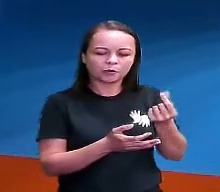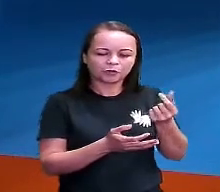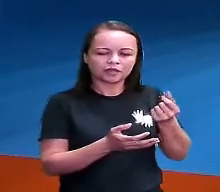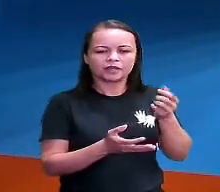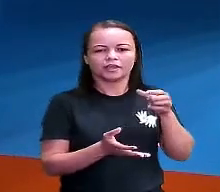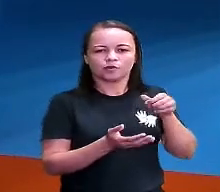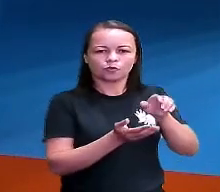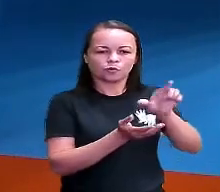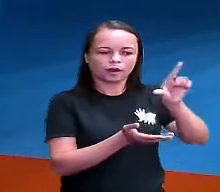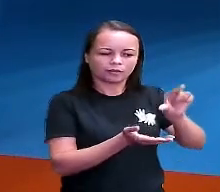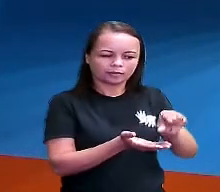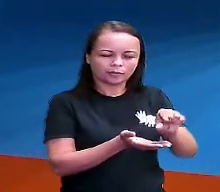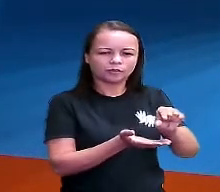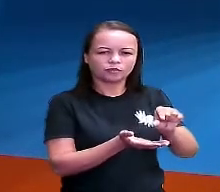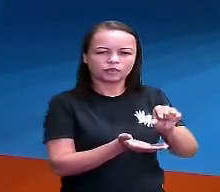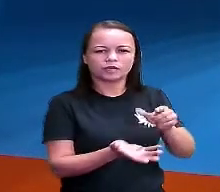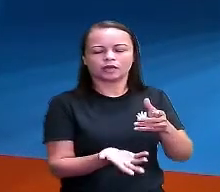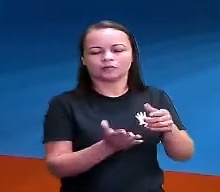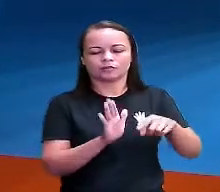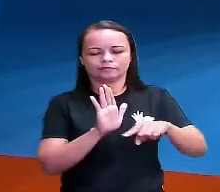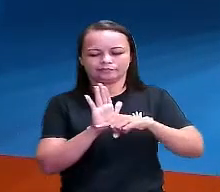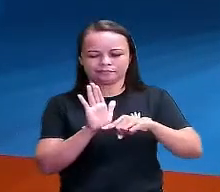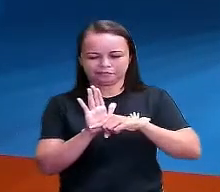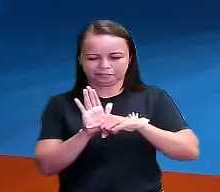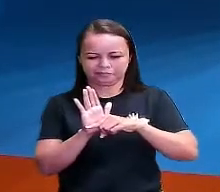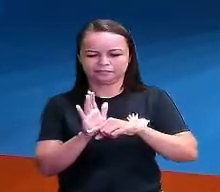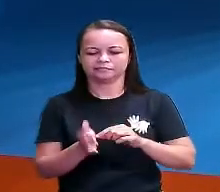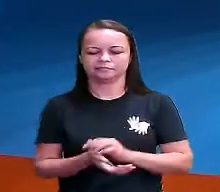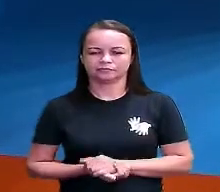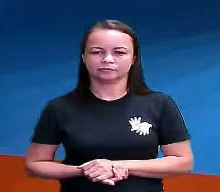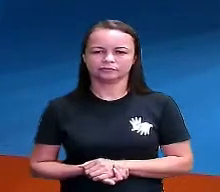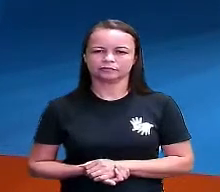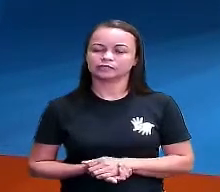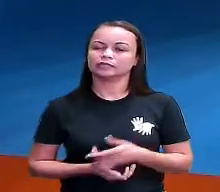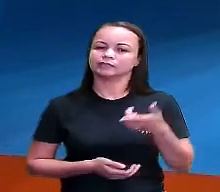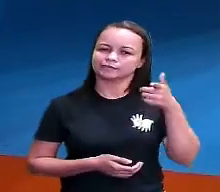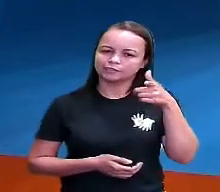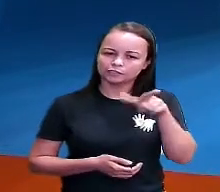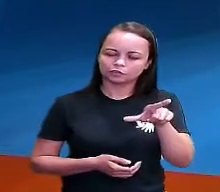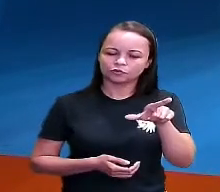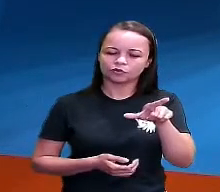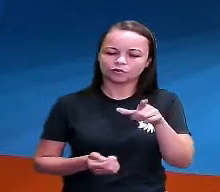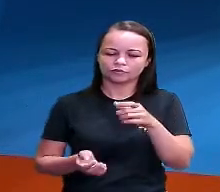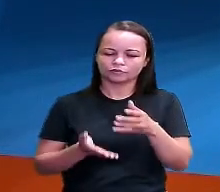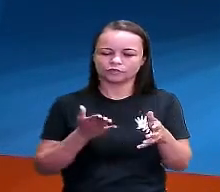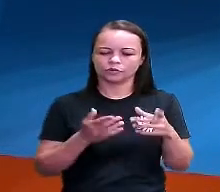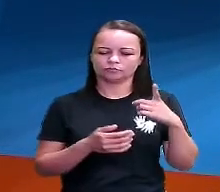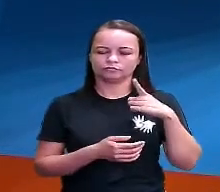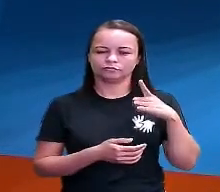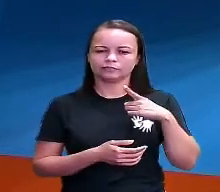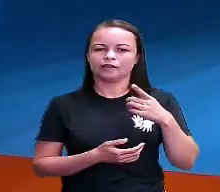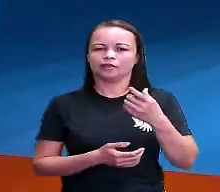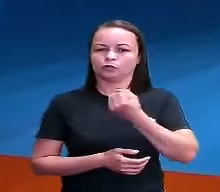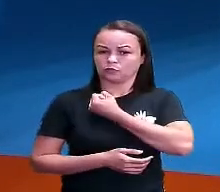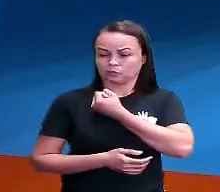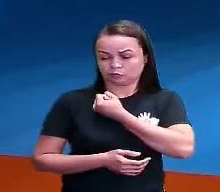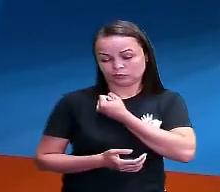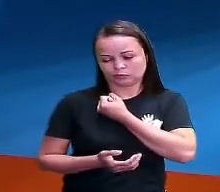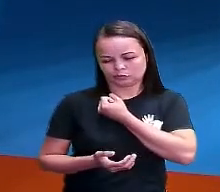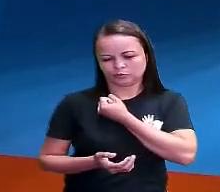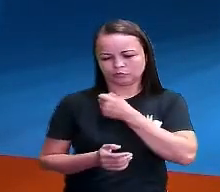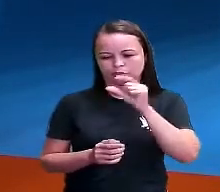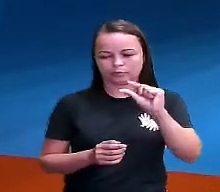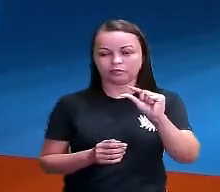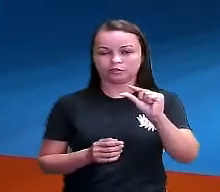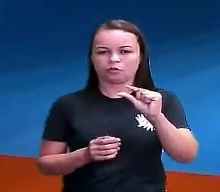dinheiro diminuiu, é uma subtração. E mais uma vez, gente, eu tenho um número menor aqui, eu não posso